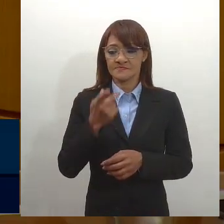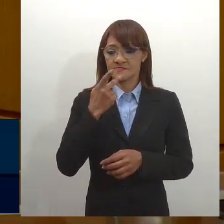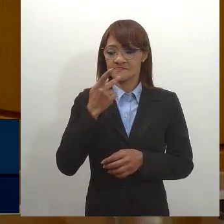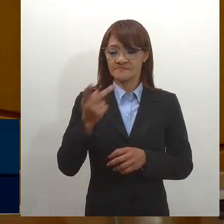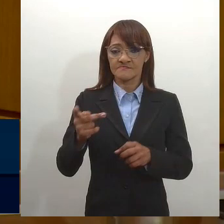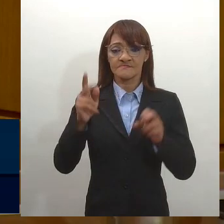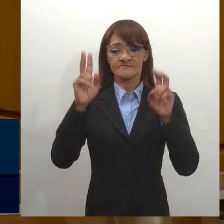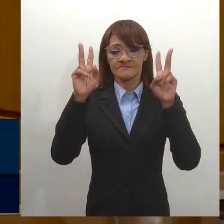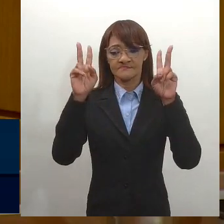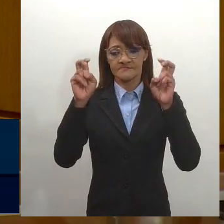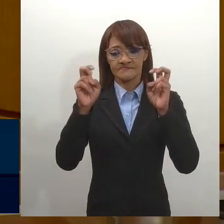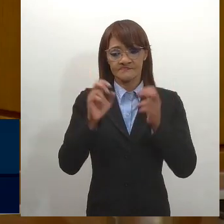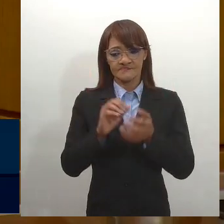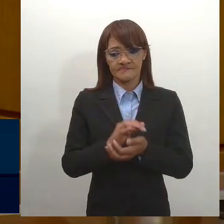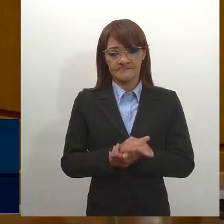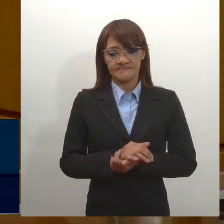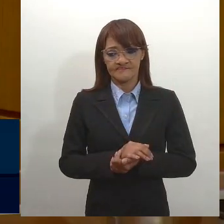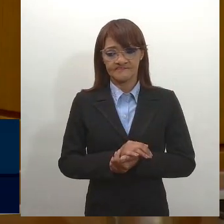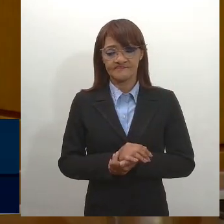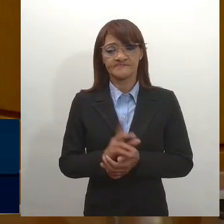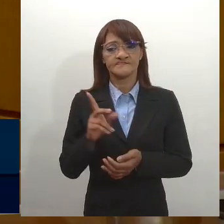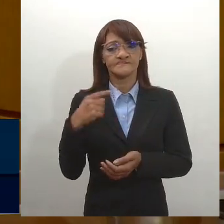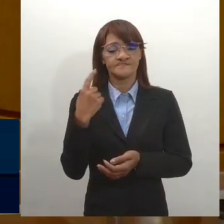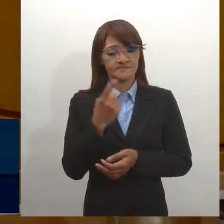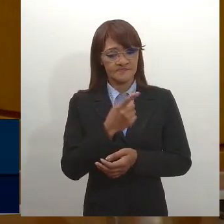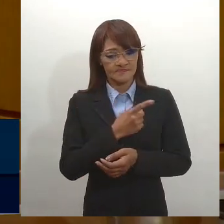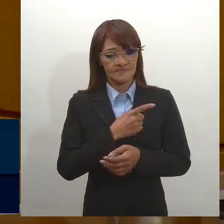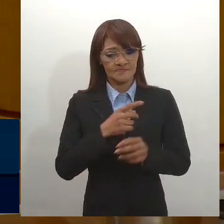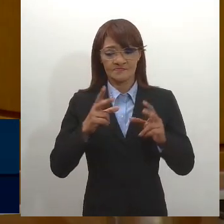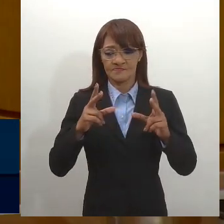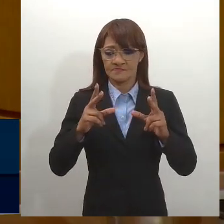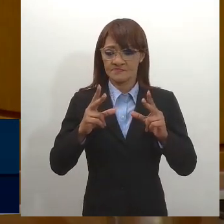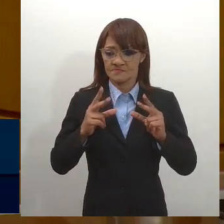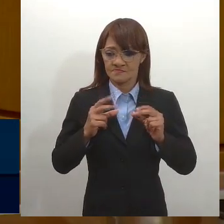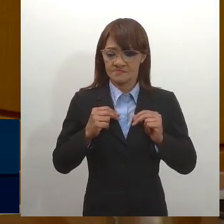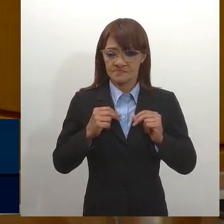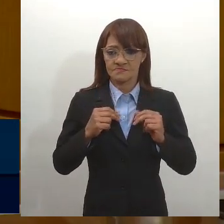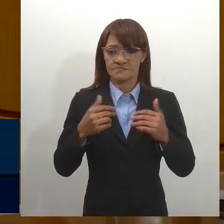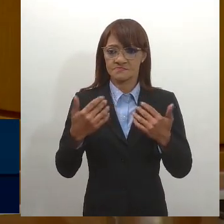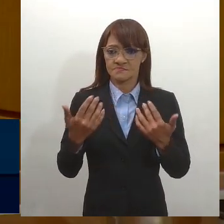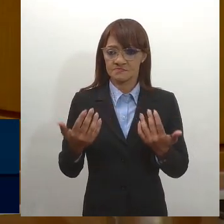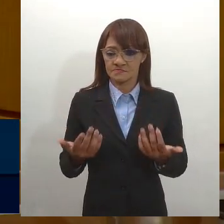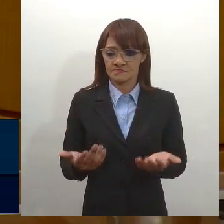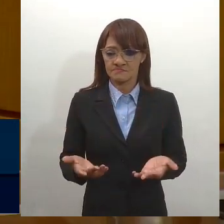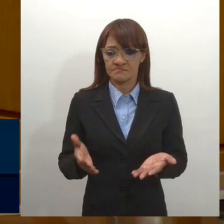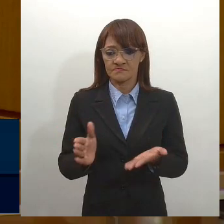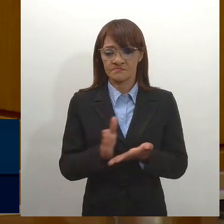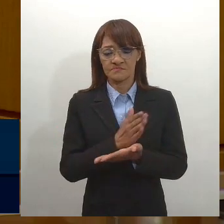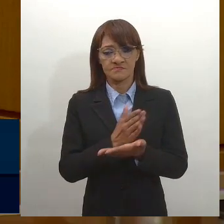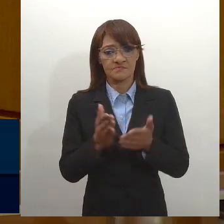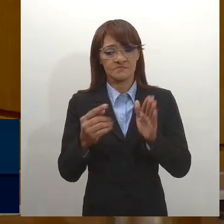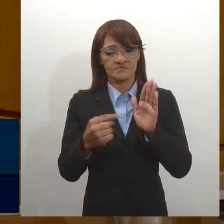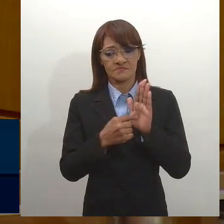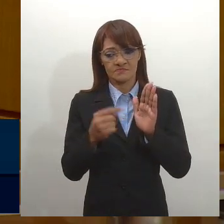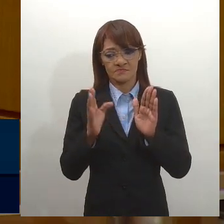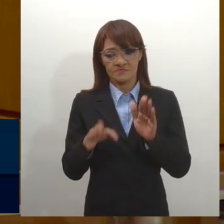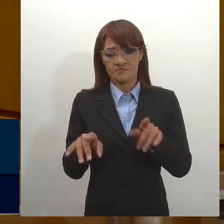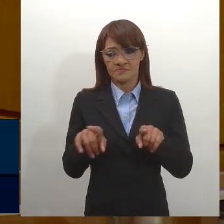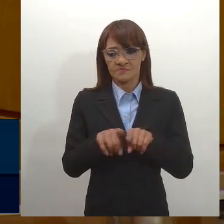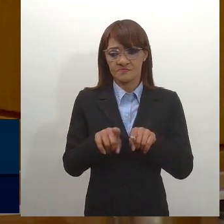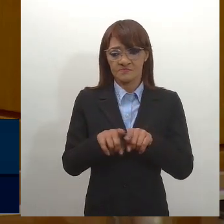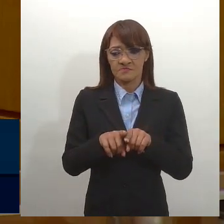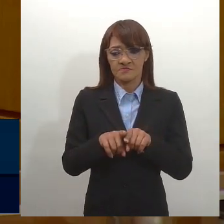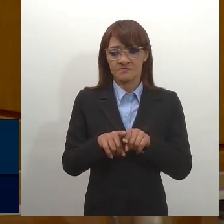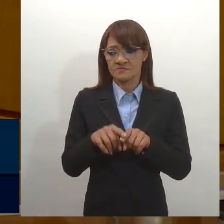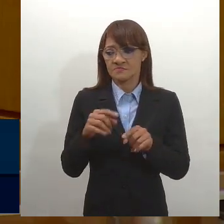nós recebemos através de denúncias, através da nossa articulação com a sociedade civil